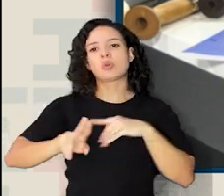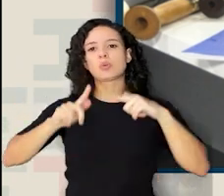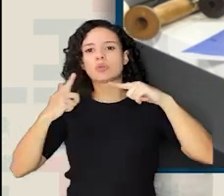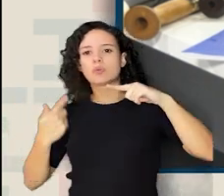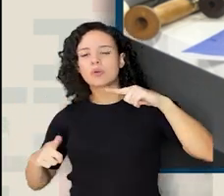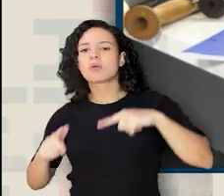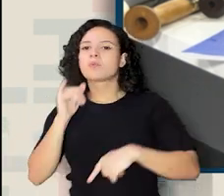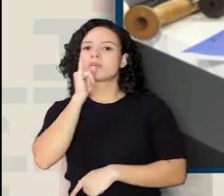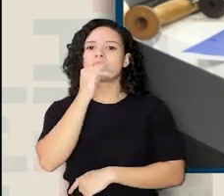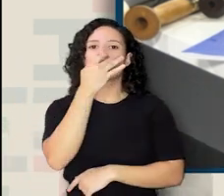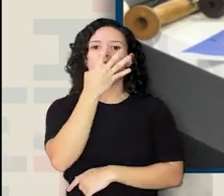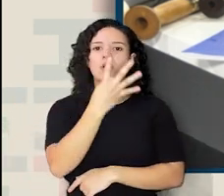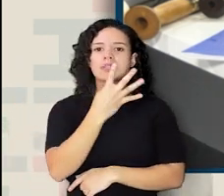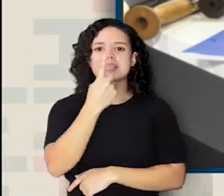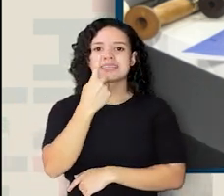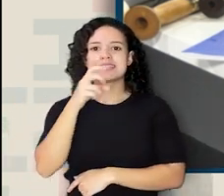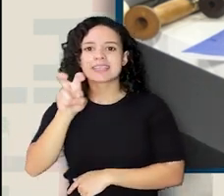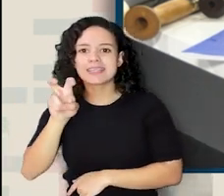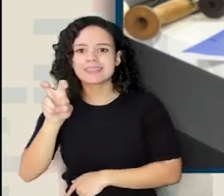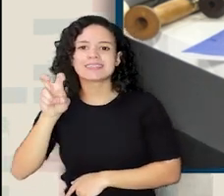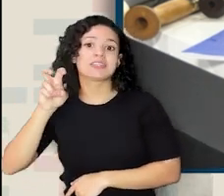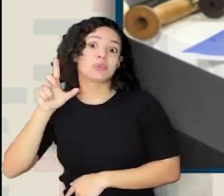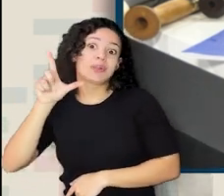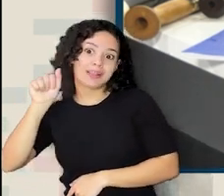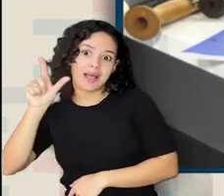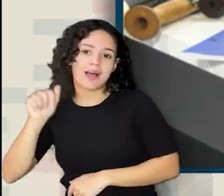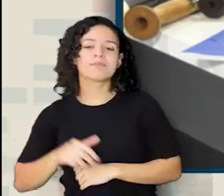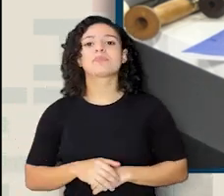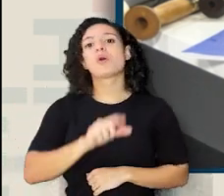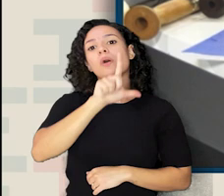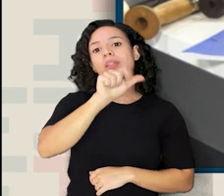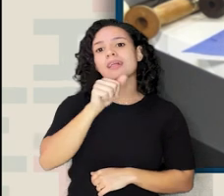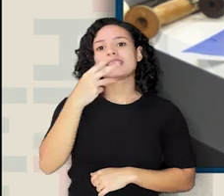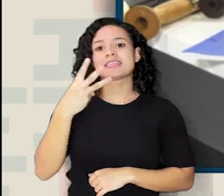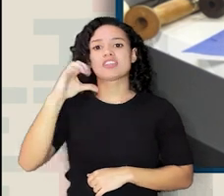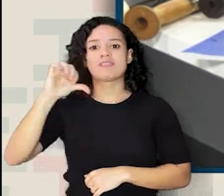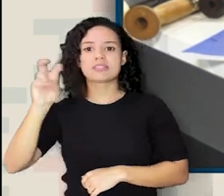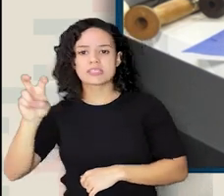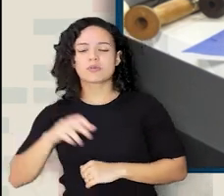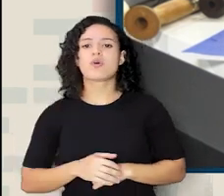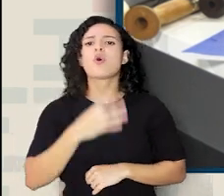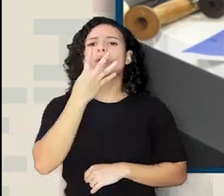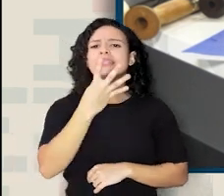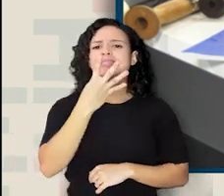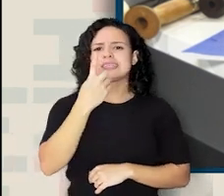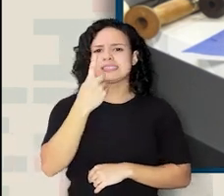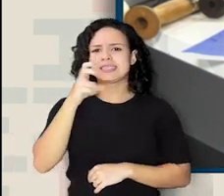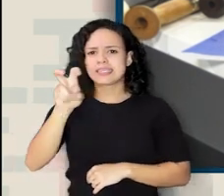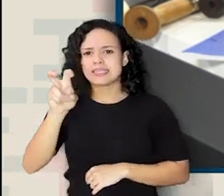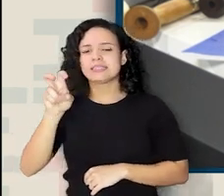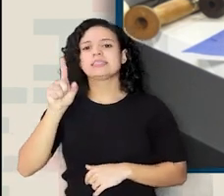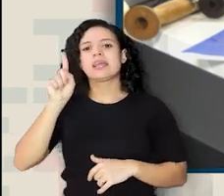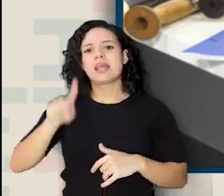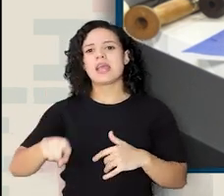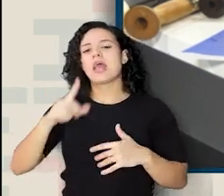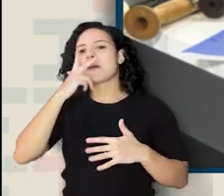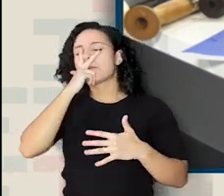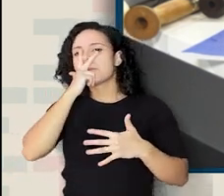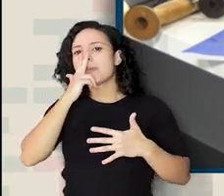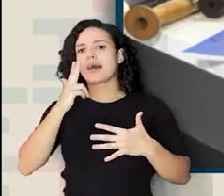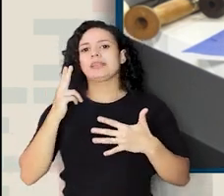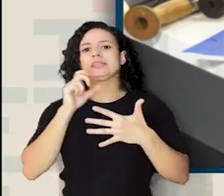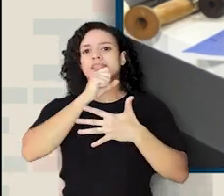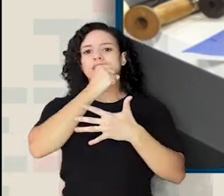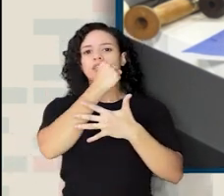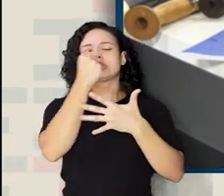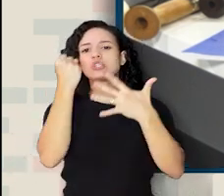com afinações mais graves, como o Lá em 415 e o Lá em 395. 415 seria meio